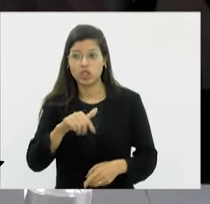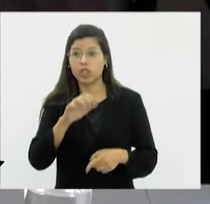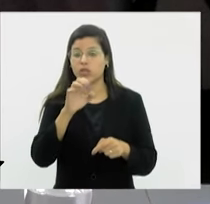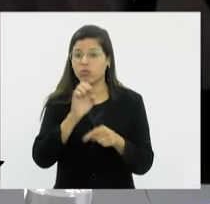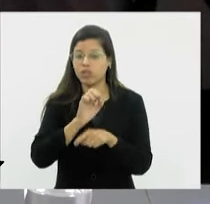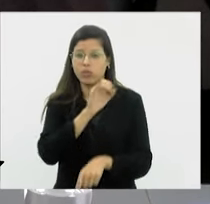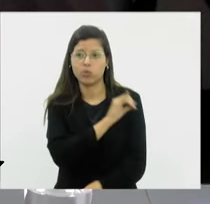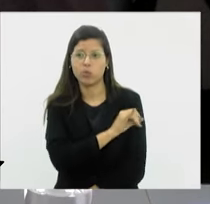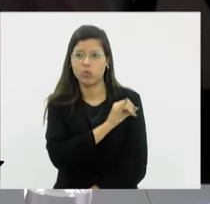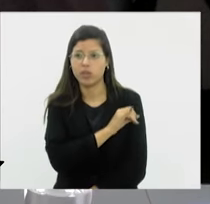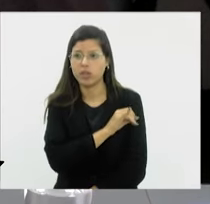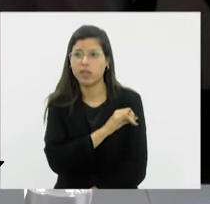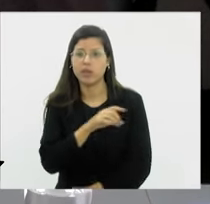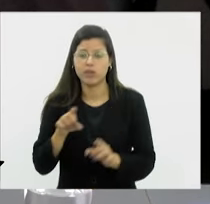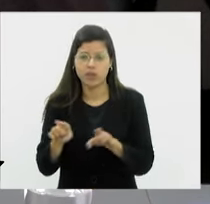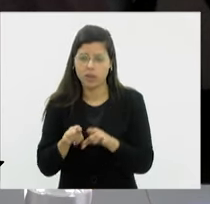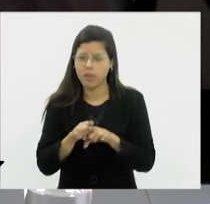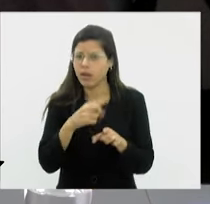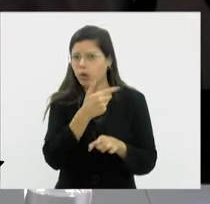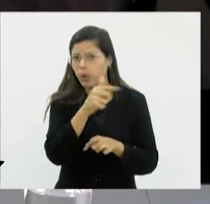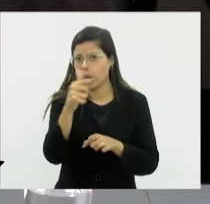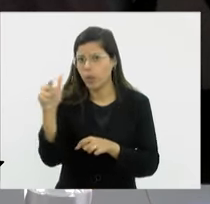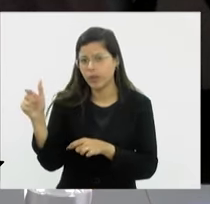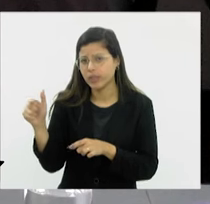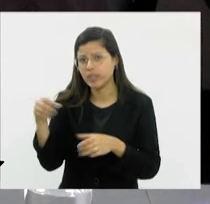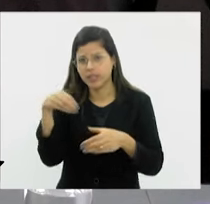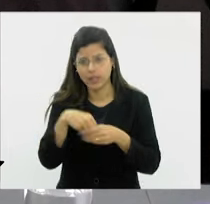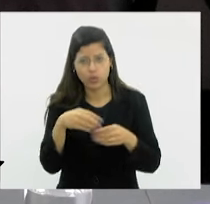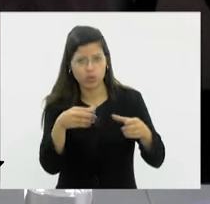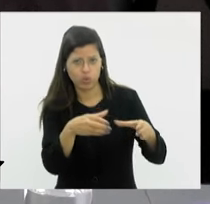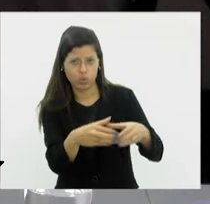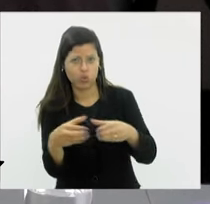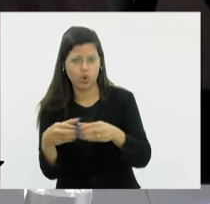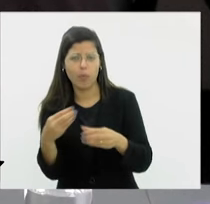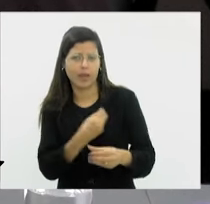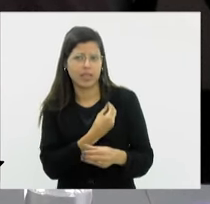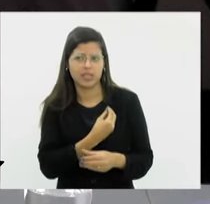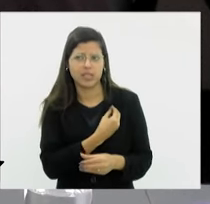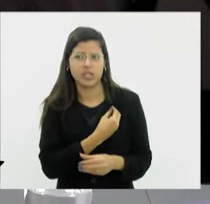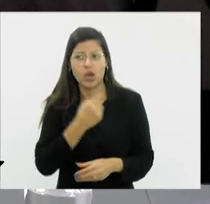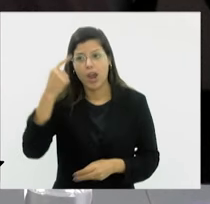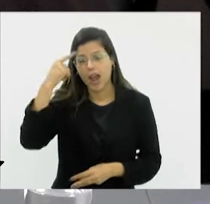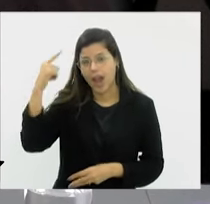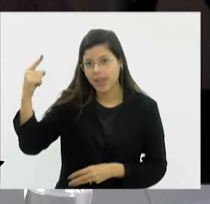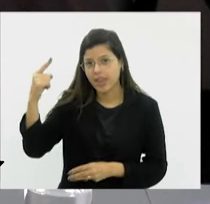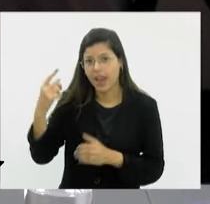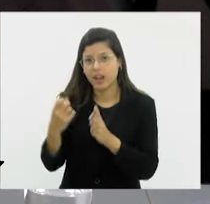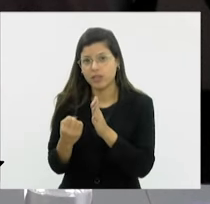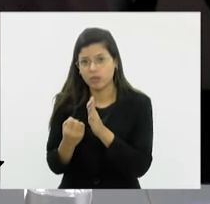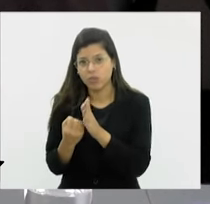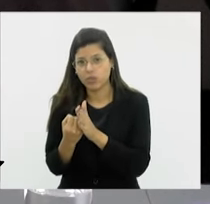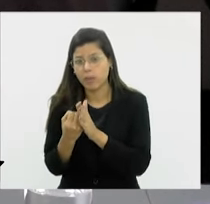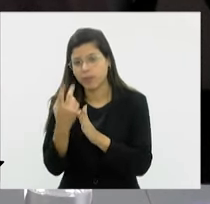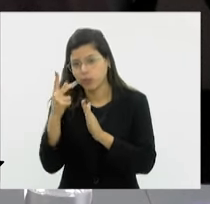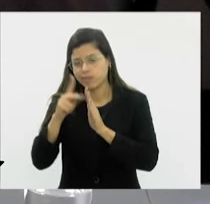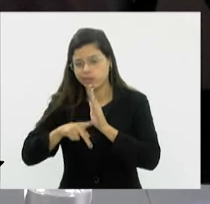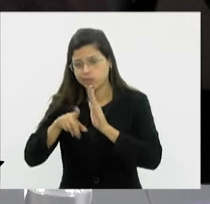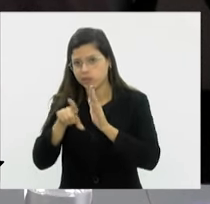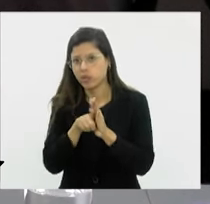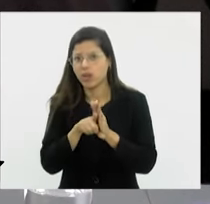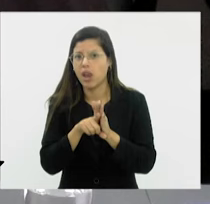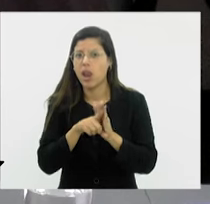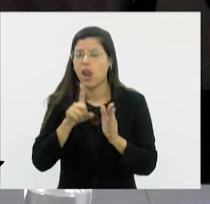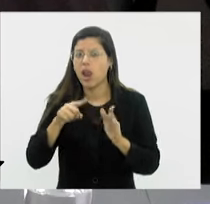no seio dos clubes, ela existe. Então, a ideia do autor é essa competição dos clubes